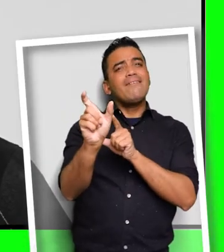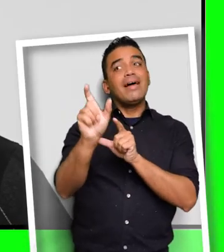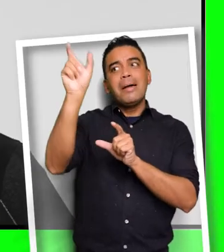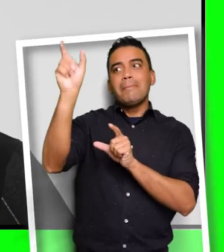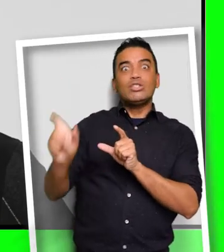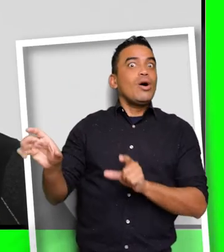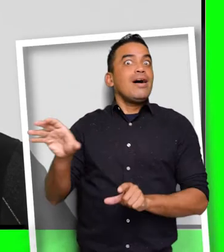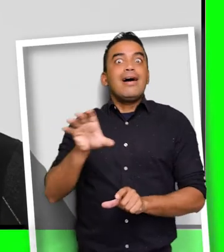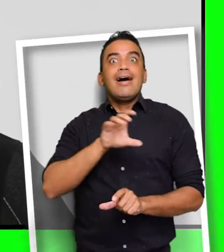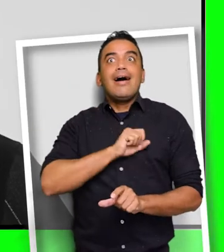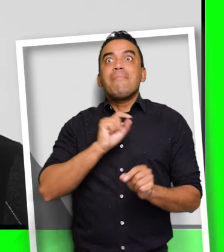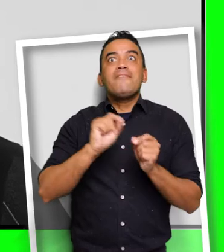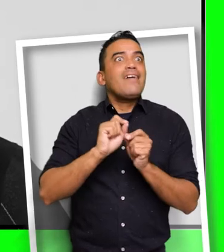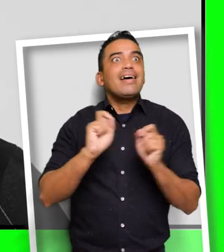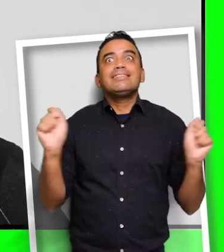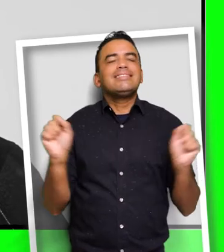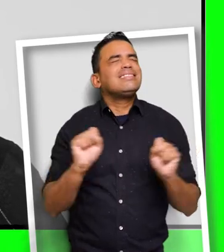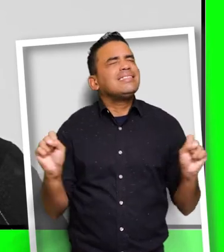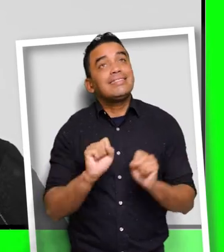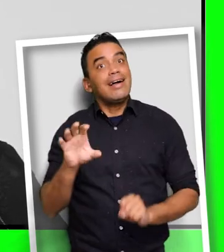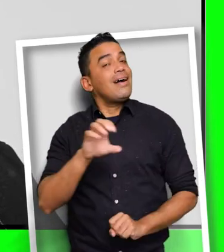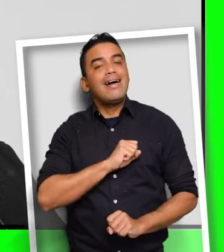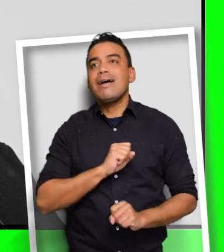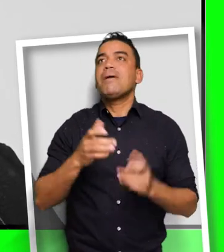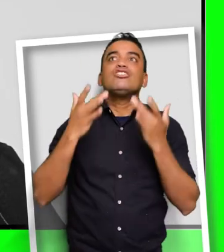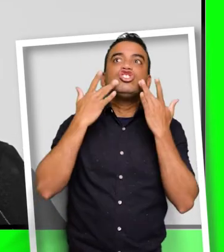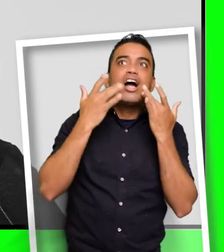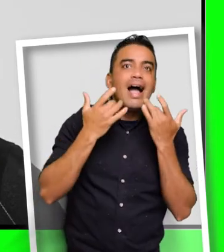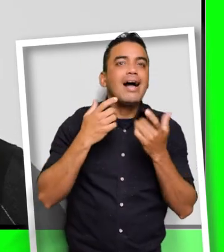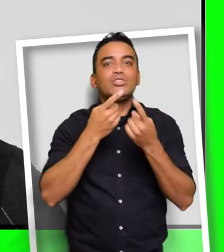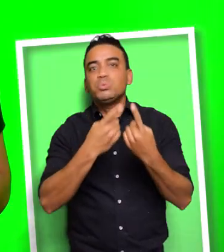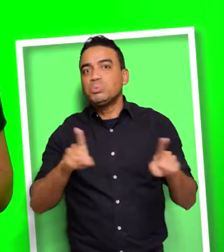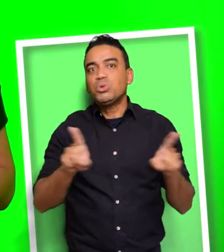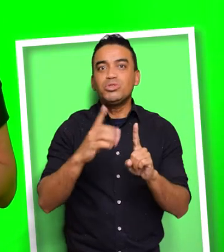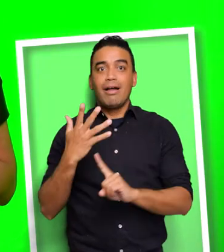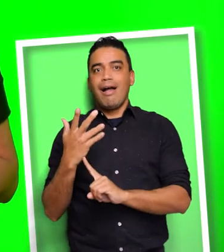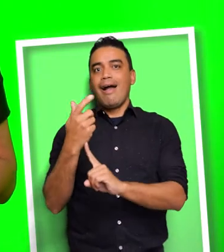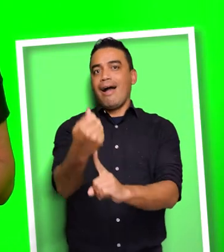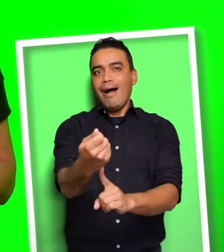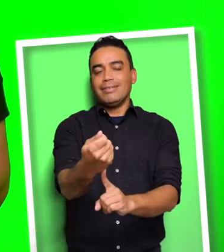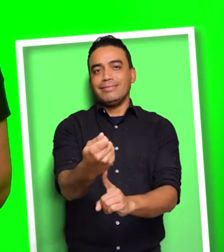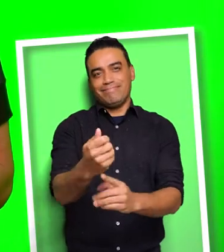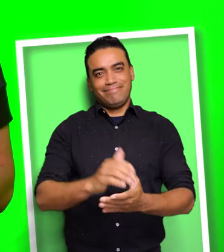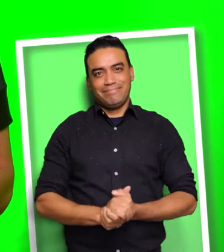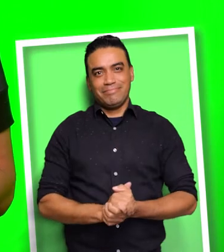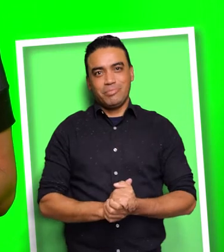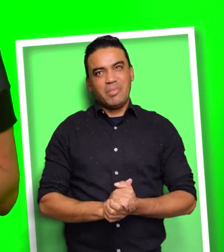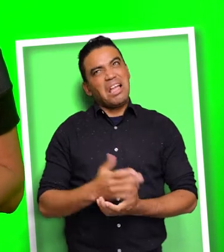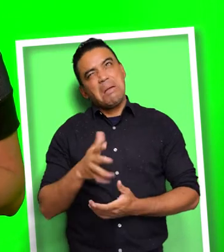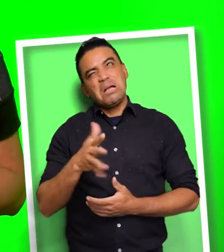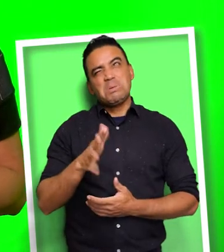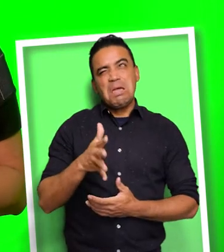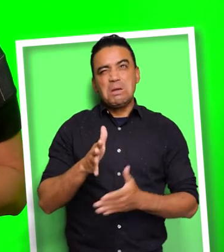ama, né? E é isso, eu amava teatro, música, arte. Quando eu estava, eu acho que lá